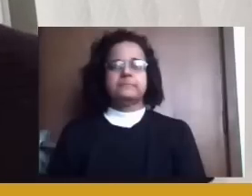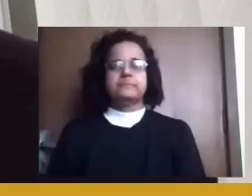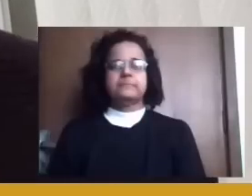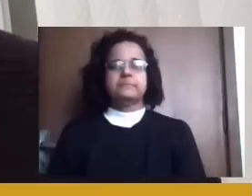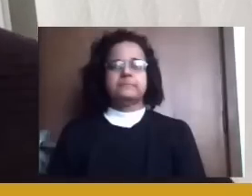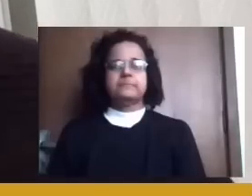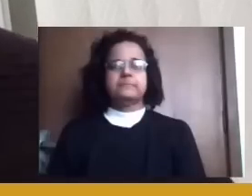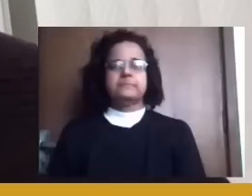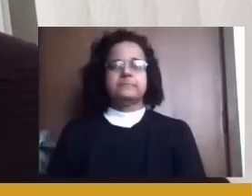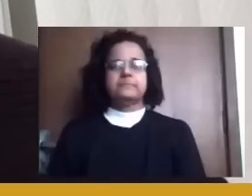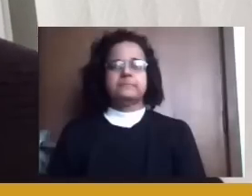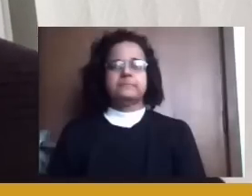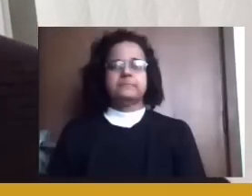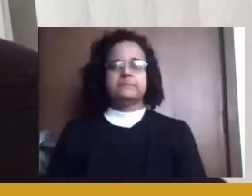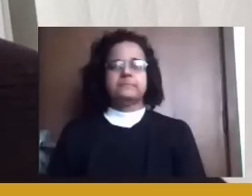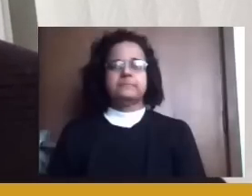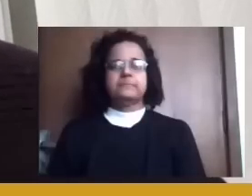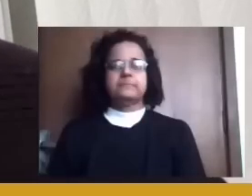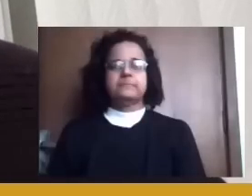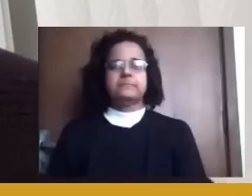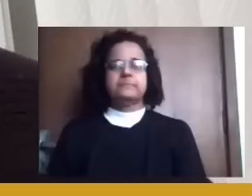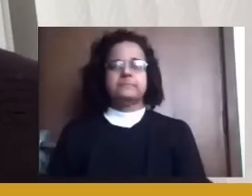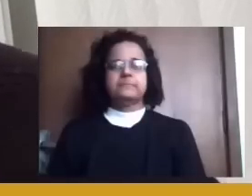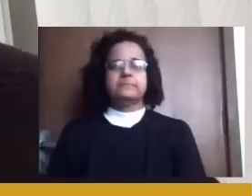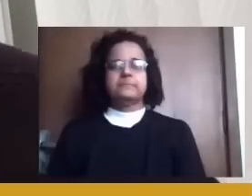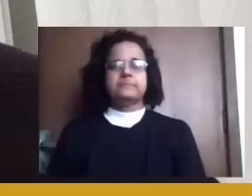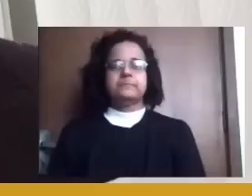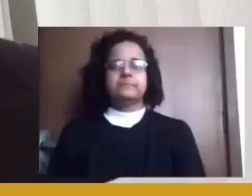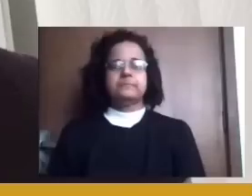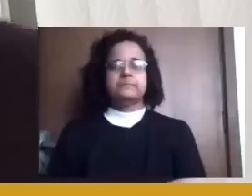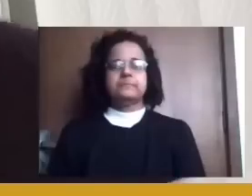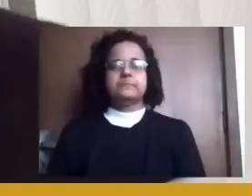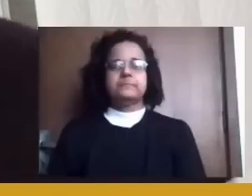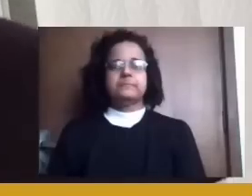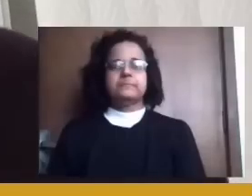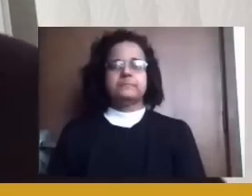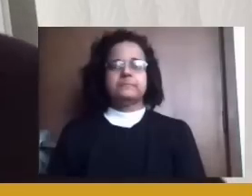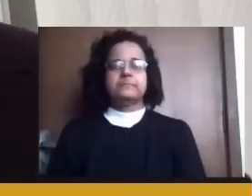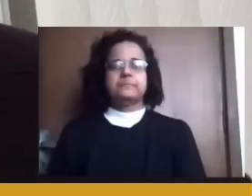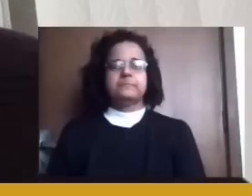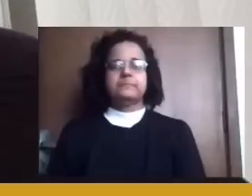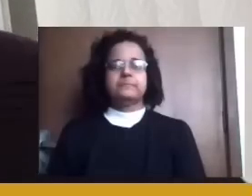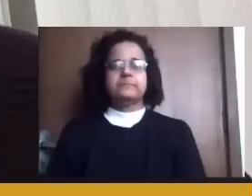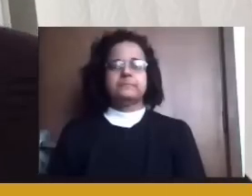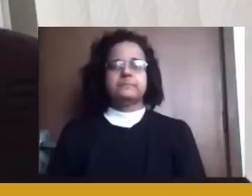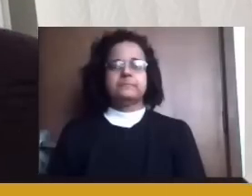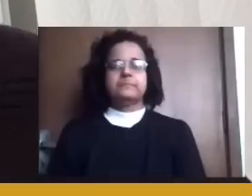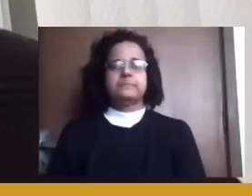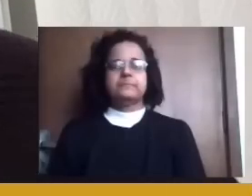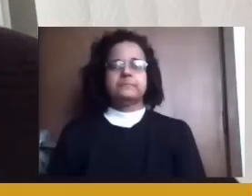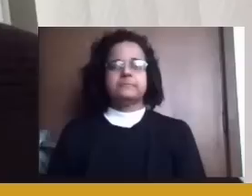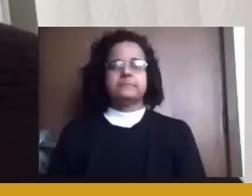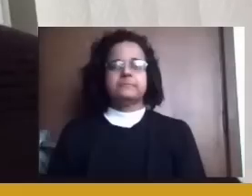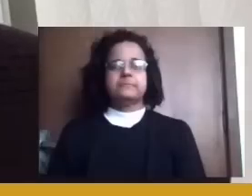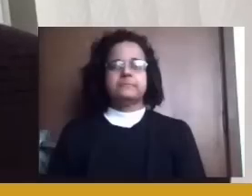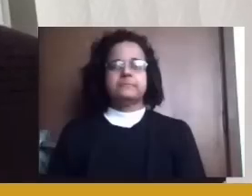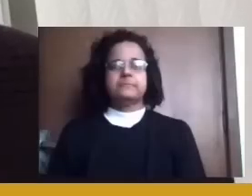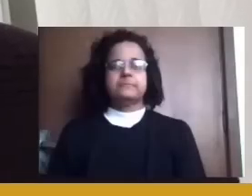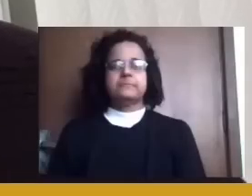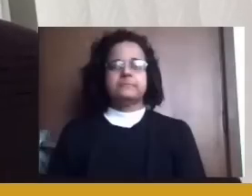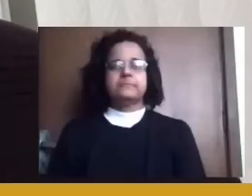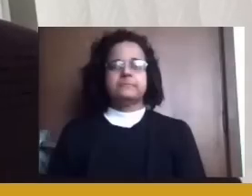no Departamento de Articulação Pedagógica da Secretaria de Educação. Dentro das minhas atribuições, as funções